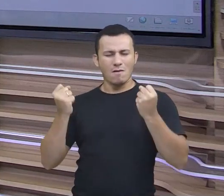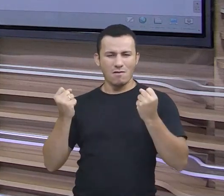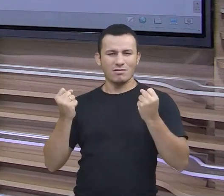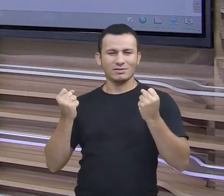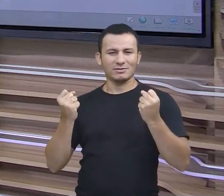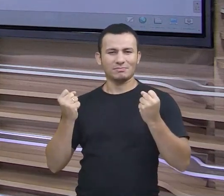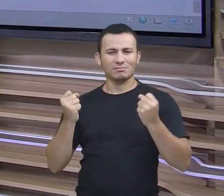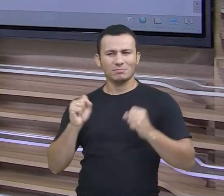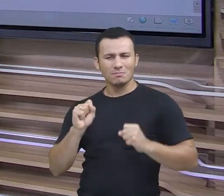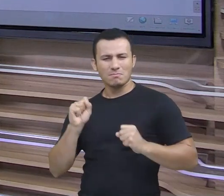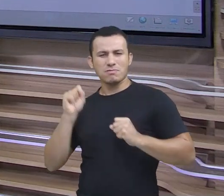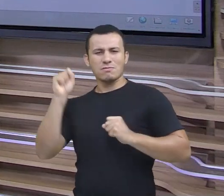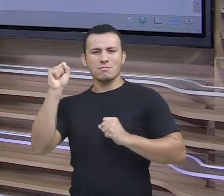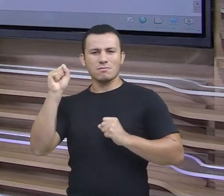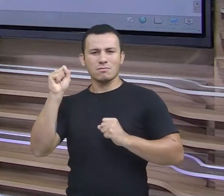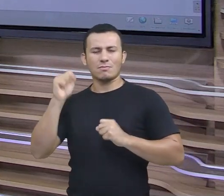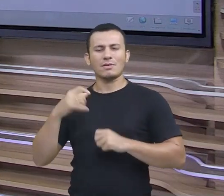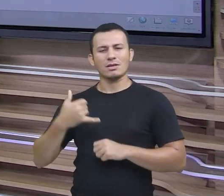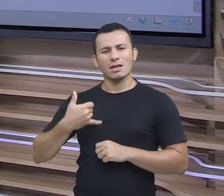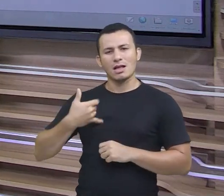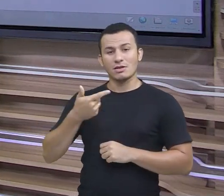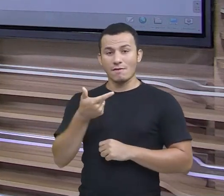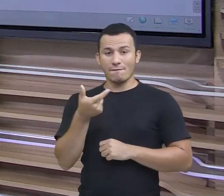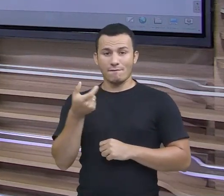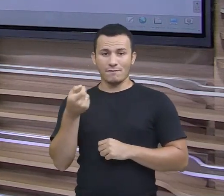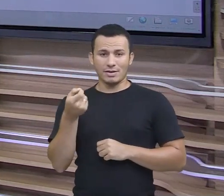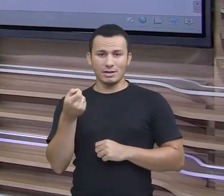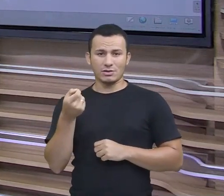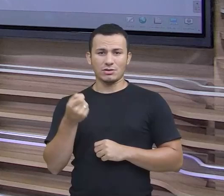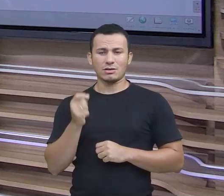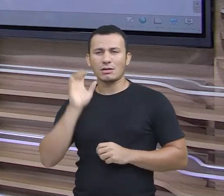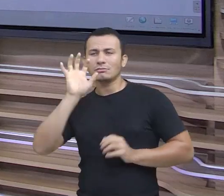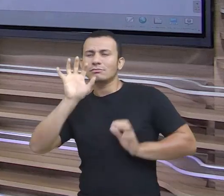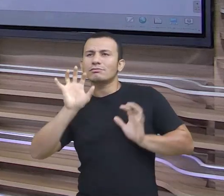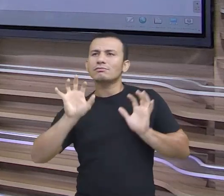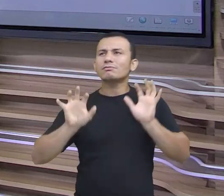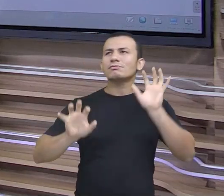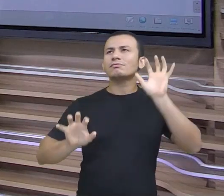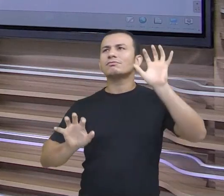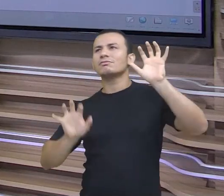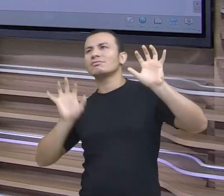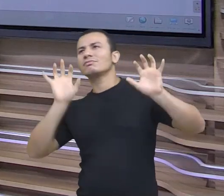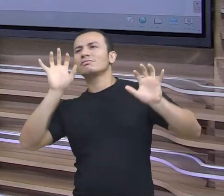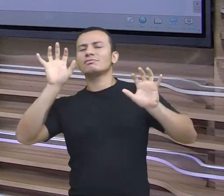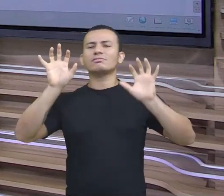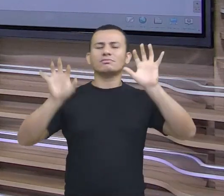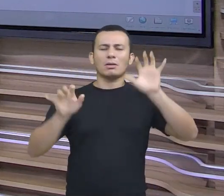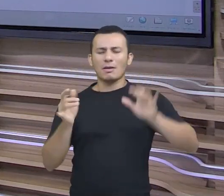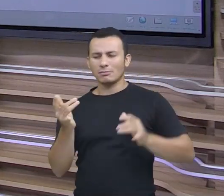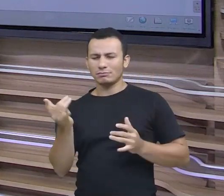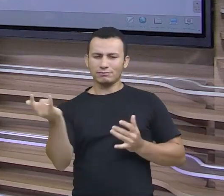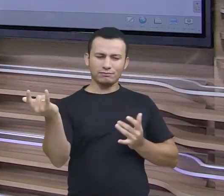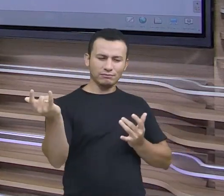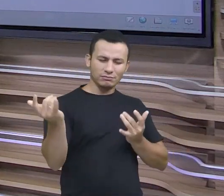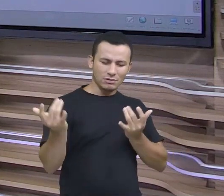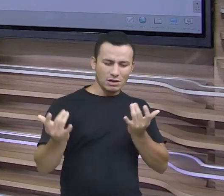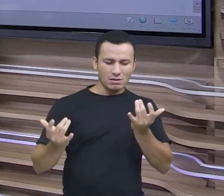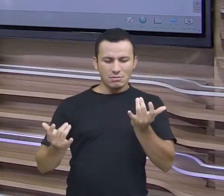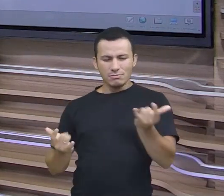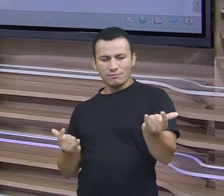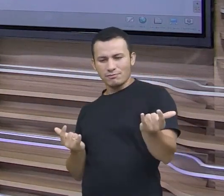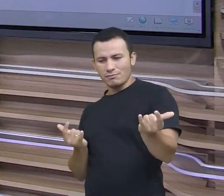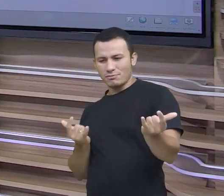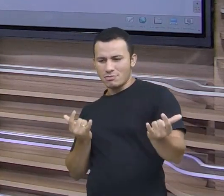Ele tem 20 anos. Ele escala os prédios. Ele solta pela mão